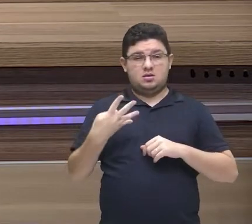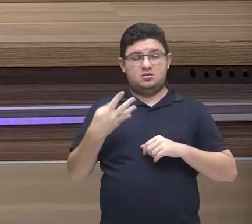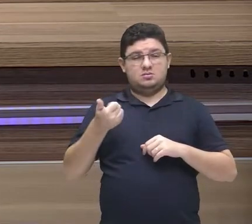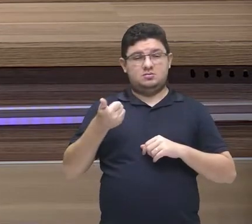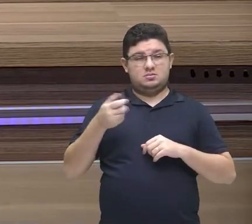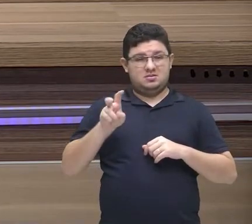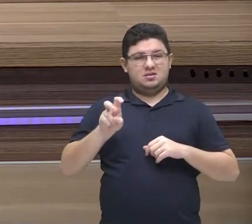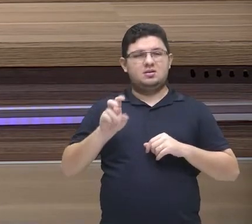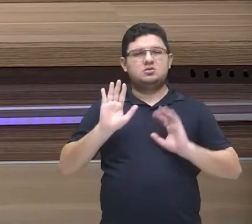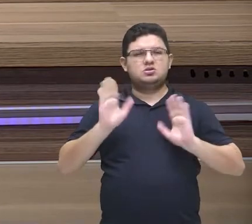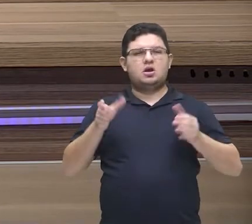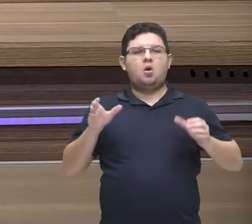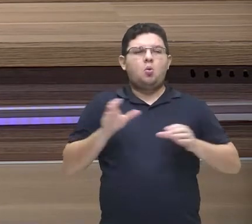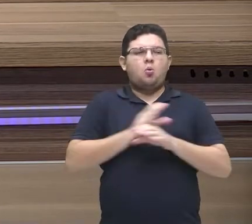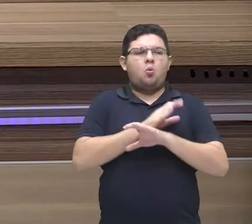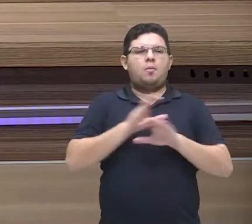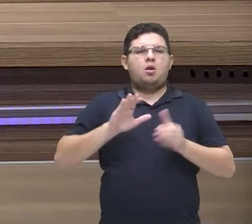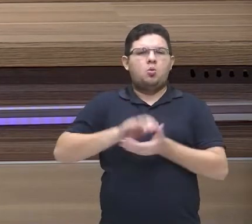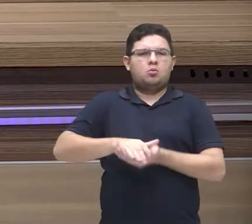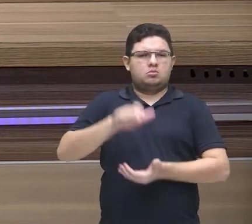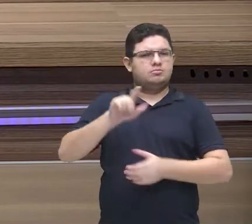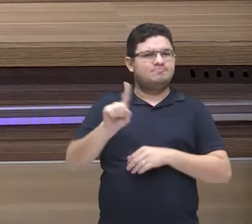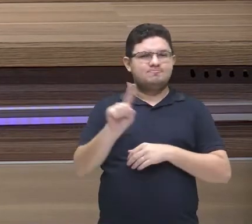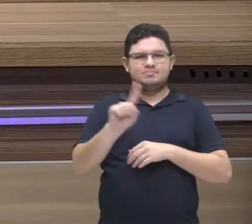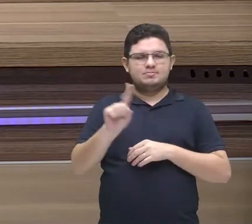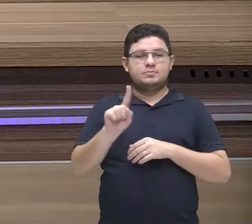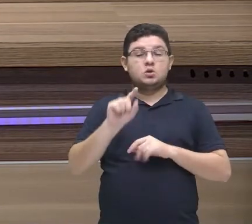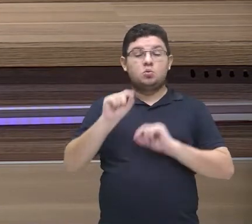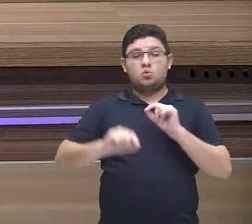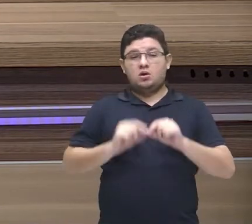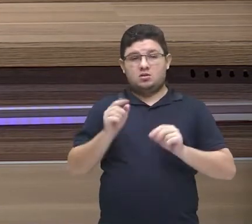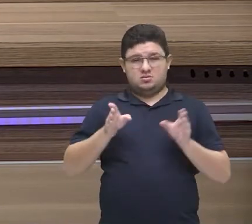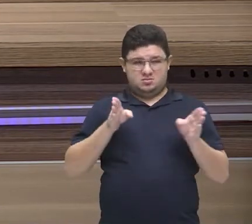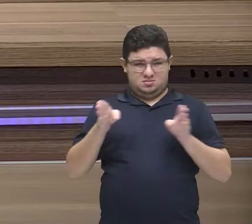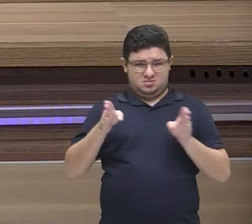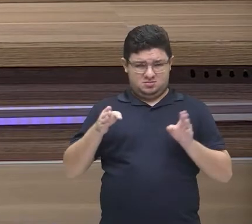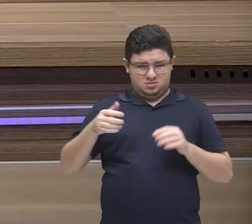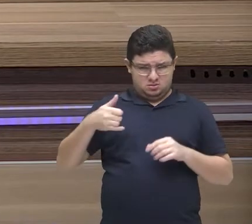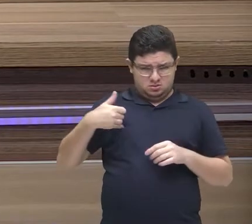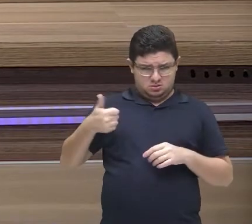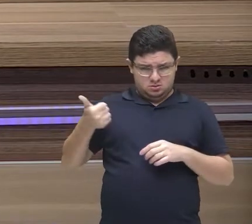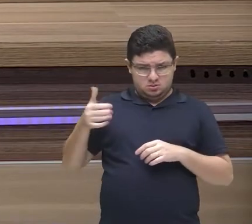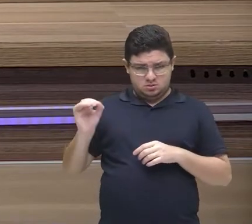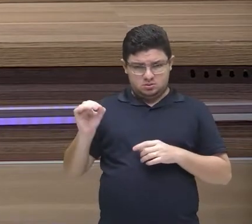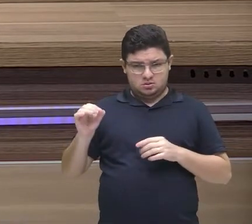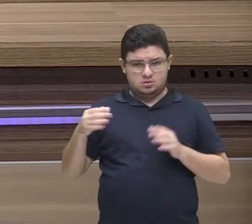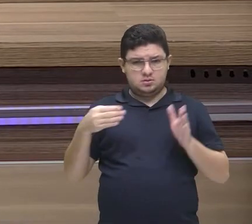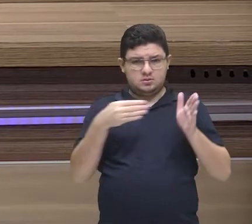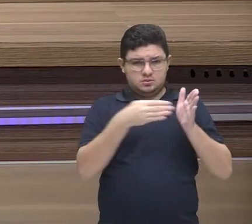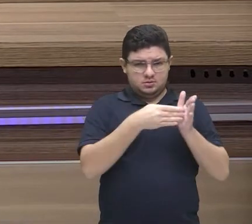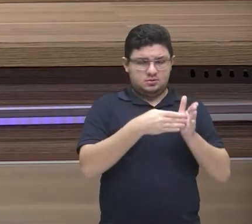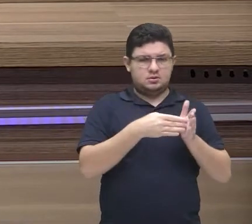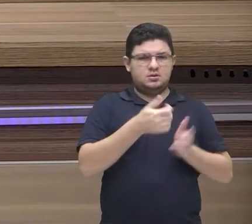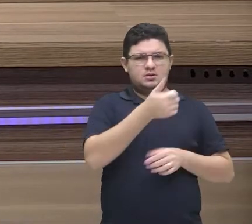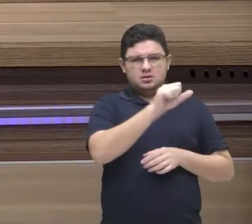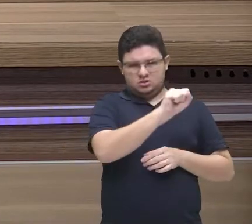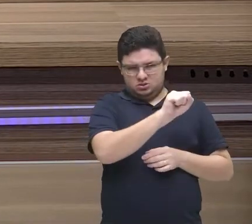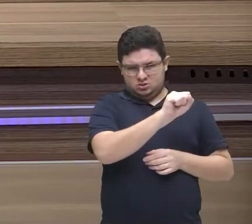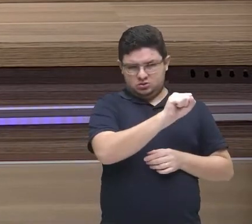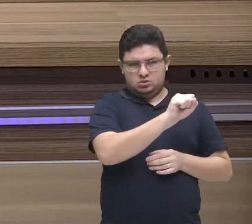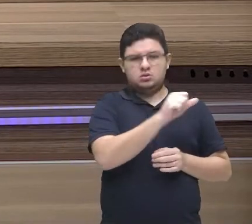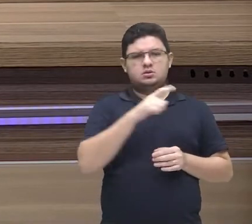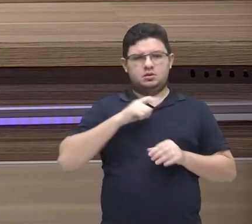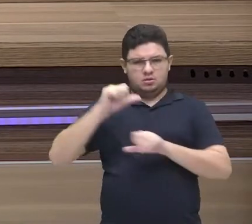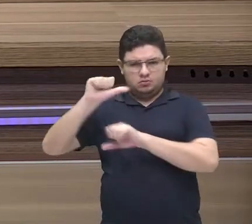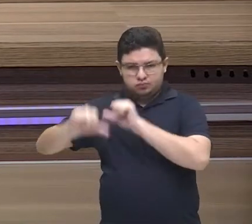a perceber até o final da adolescência, que é aos 18 anos, essas transformações vão aumentando. Aí começa aquele